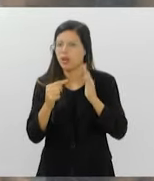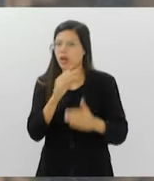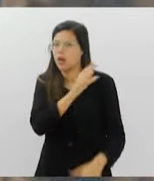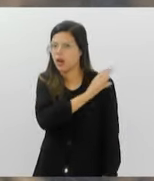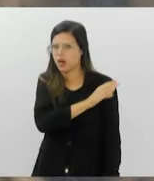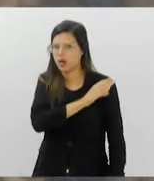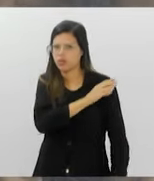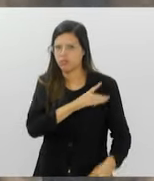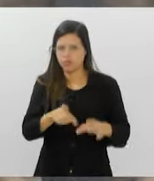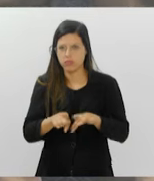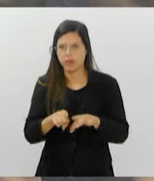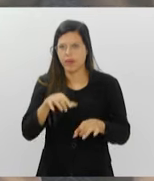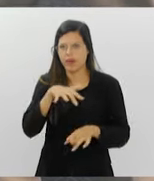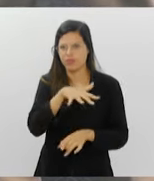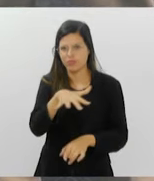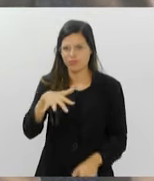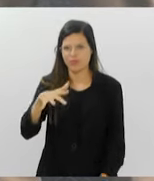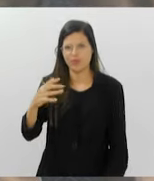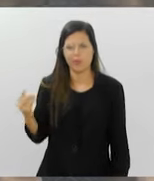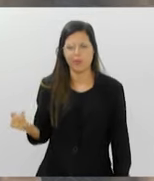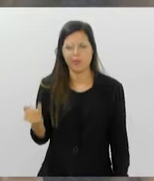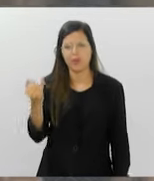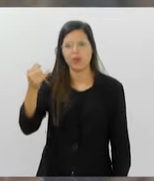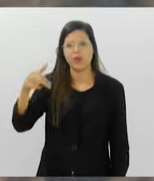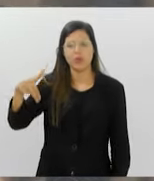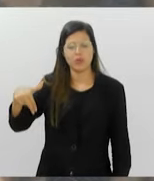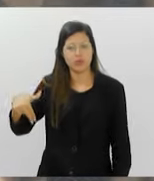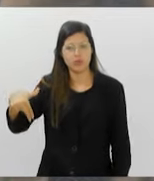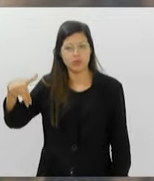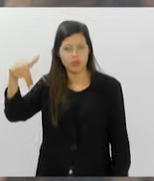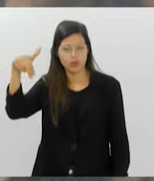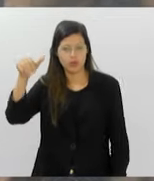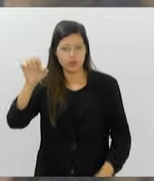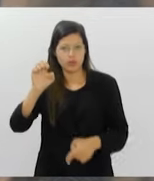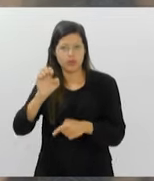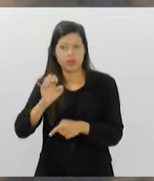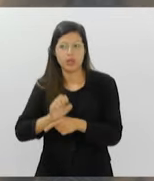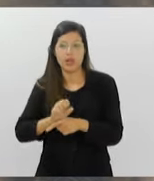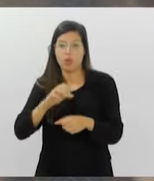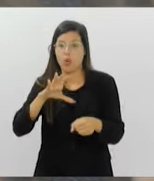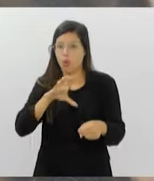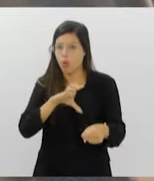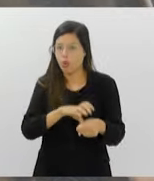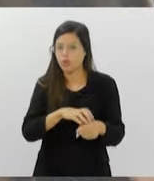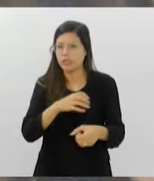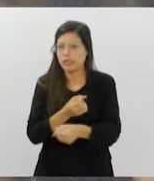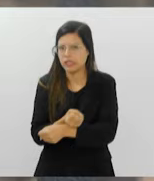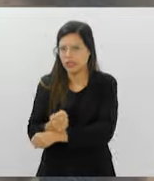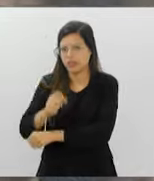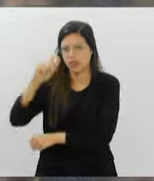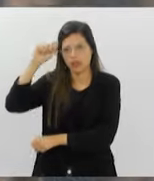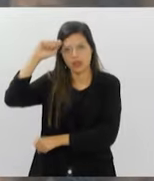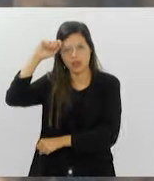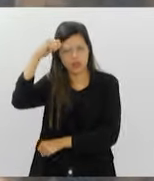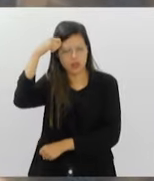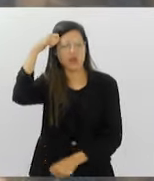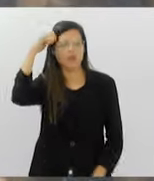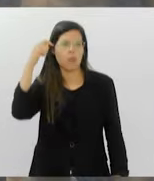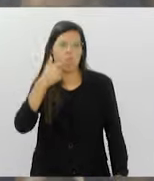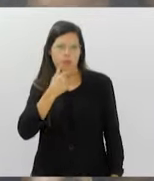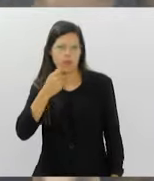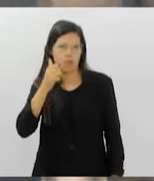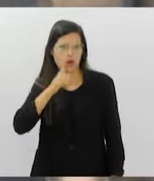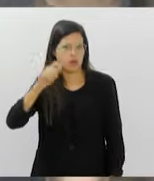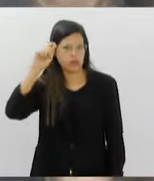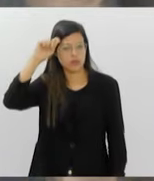região importantíssima no norte do estado para a colonização e escravização de negros e negras. Então, é uma